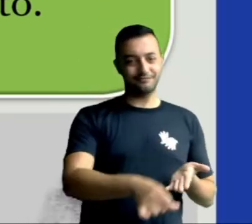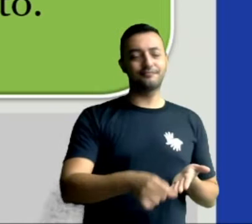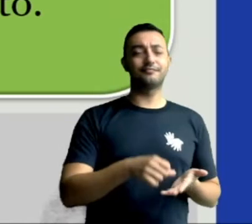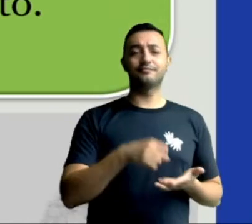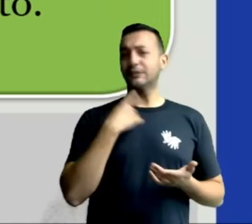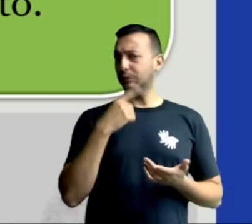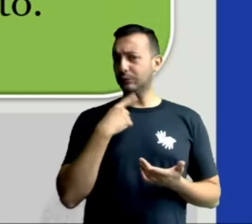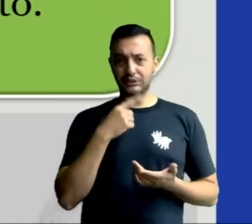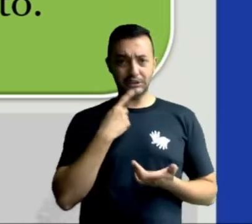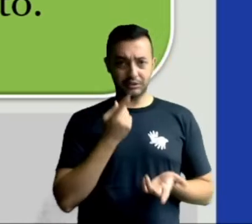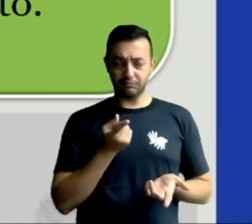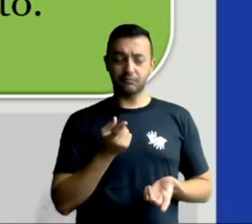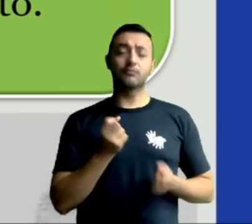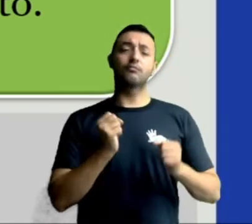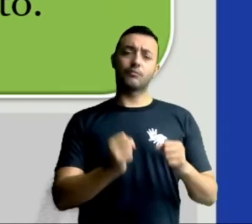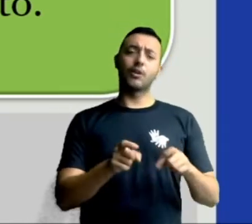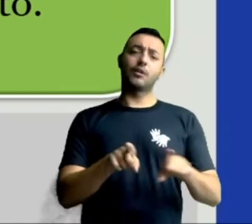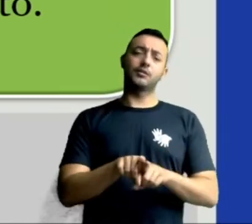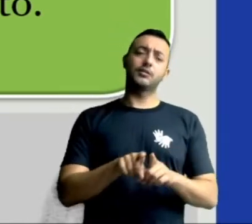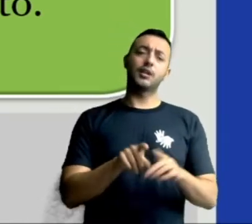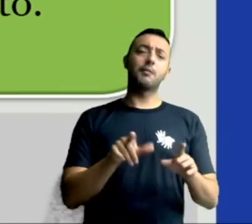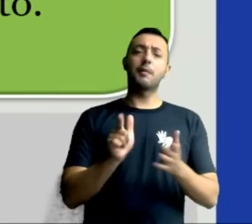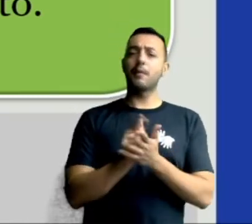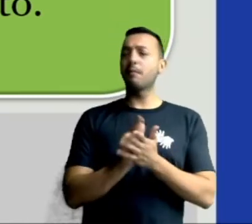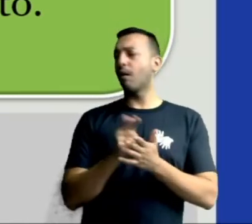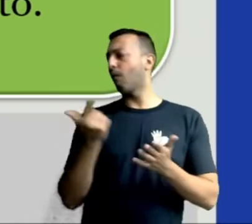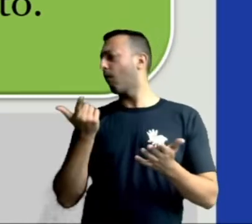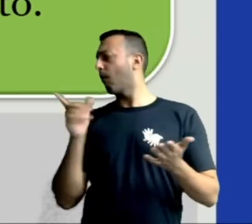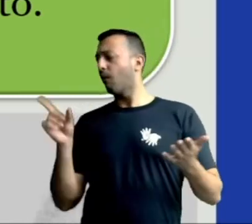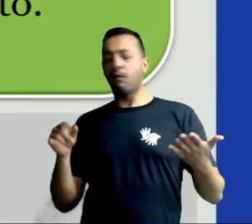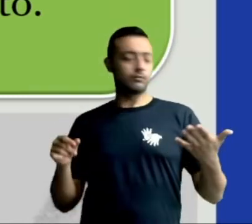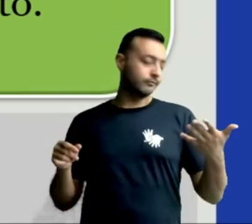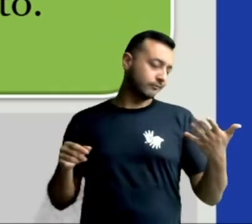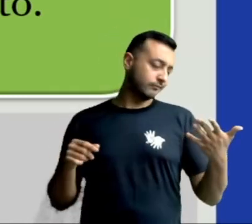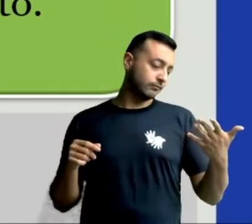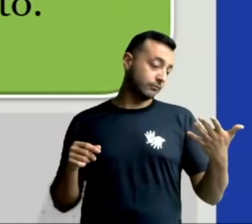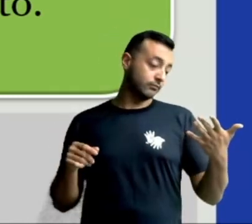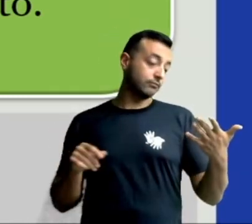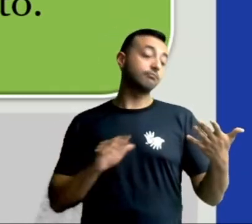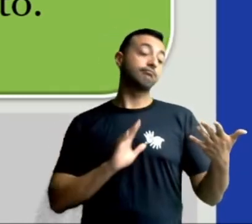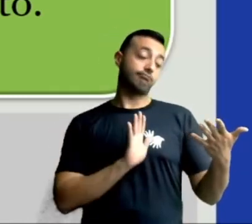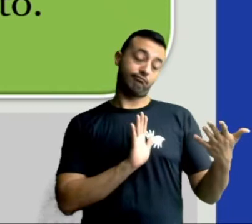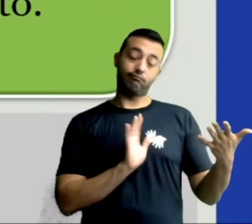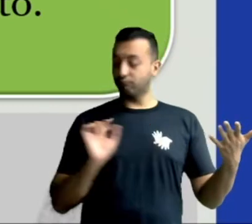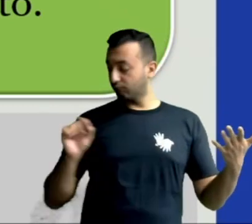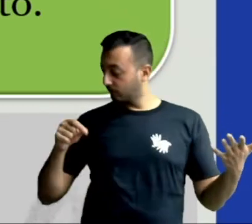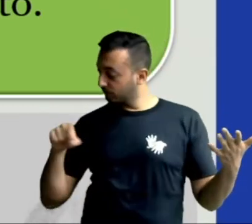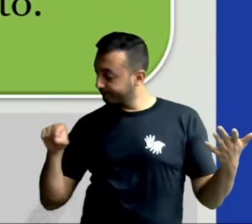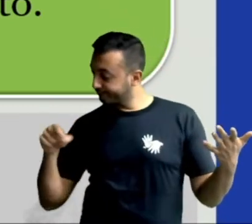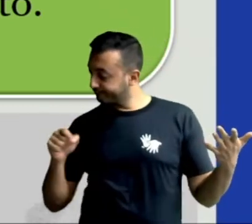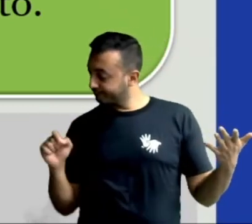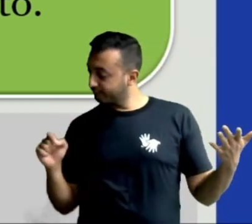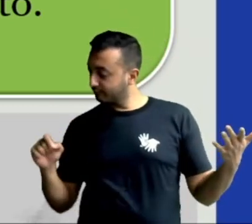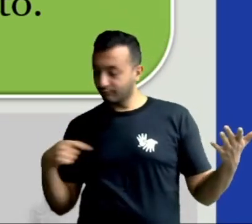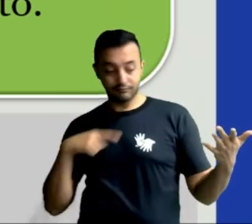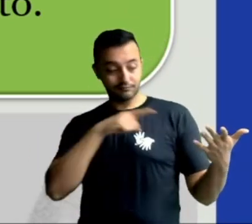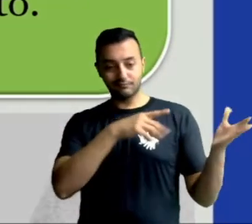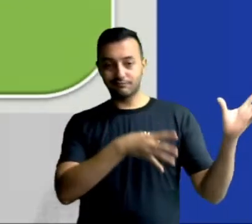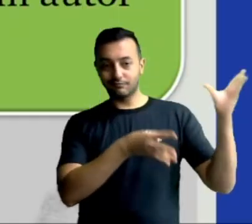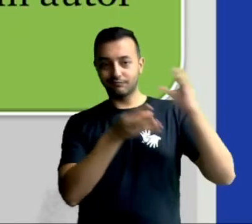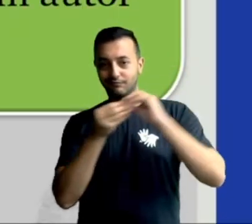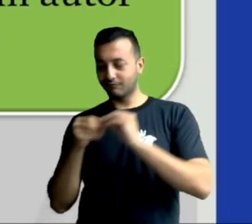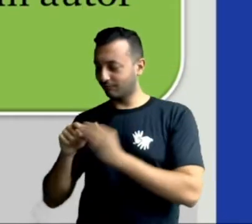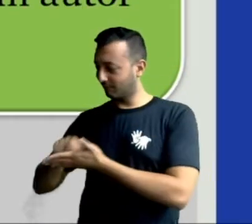impresso, você pode fazer também anotações. Então, tenha sempre algo perto de você para fazer essas anotações.